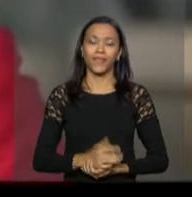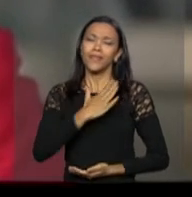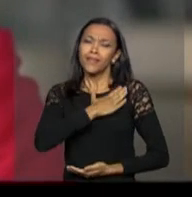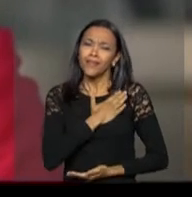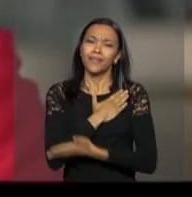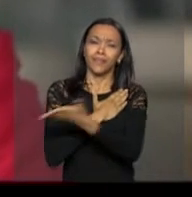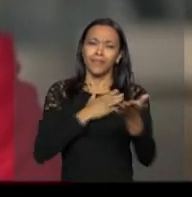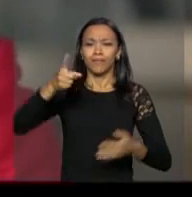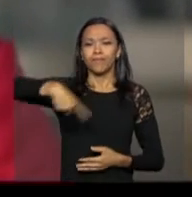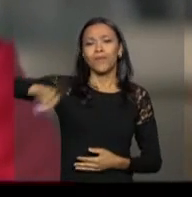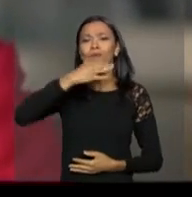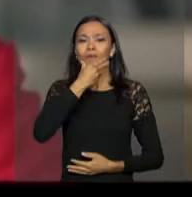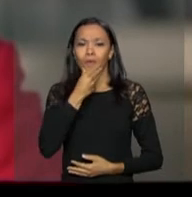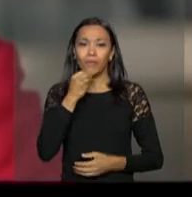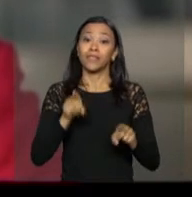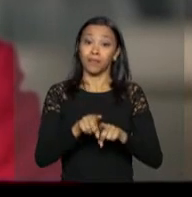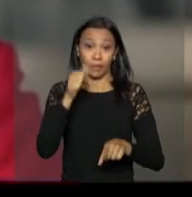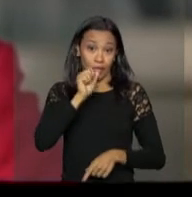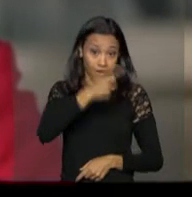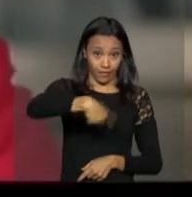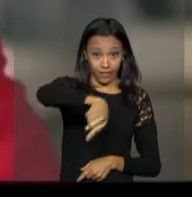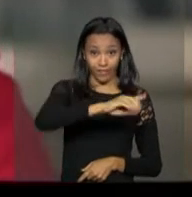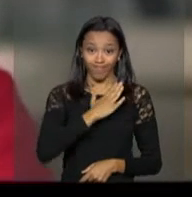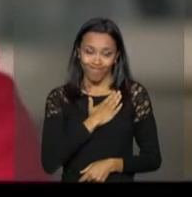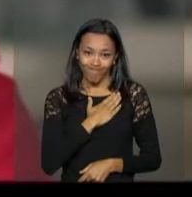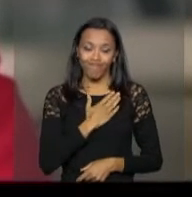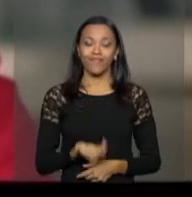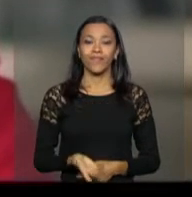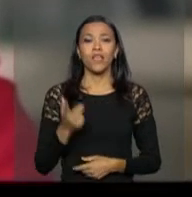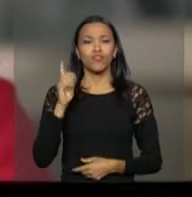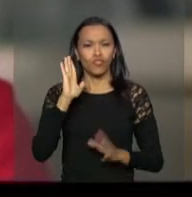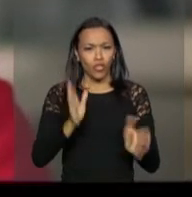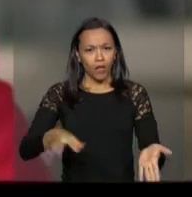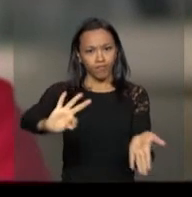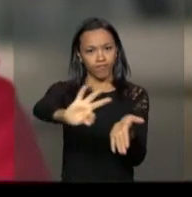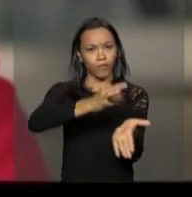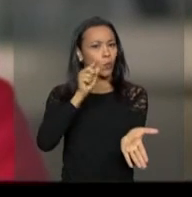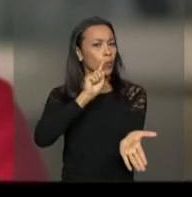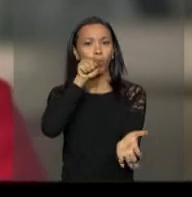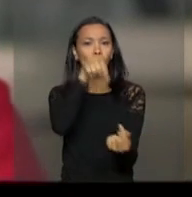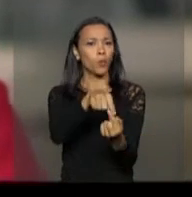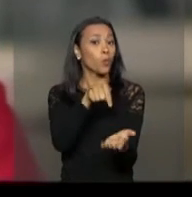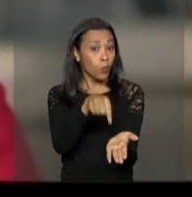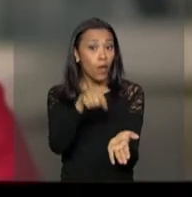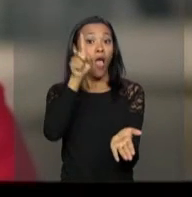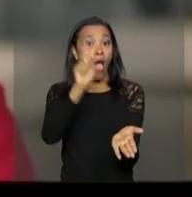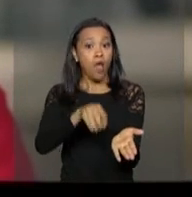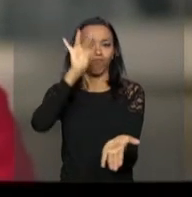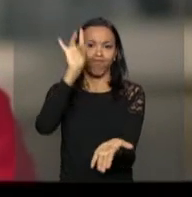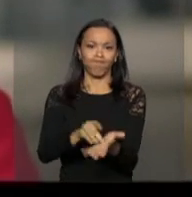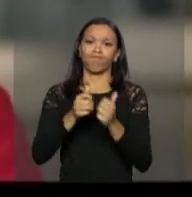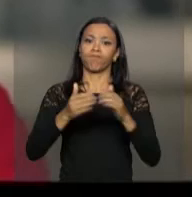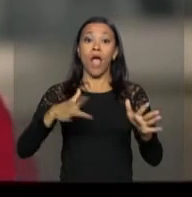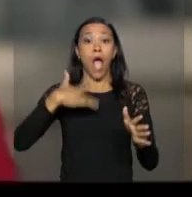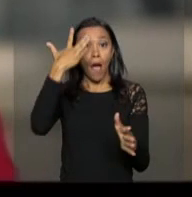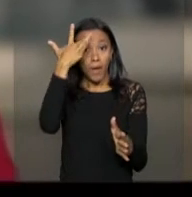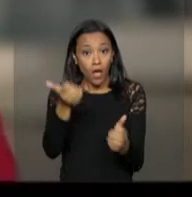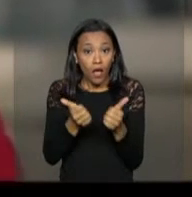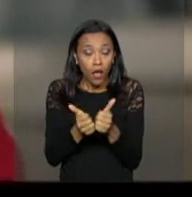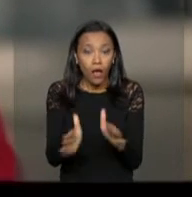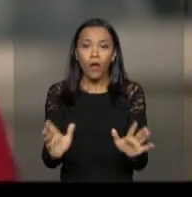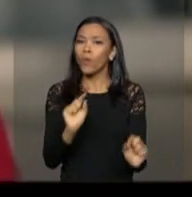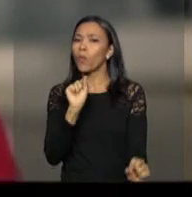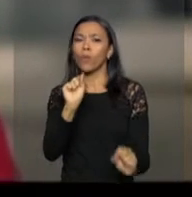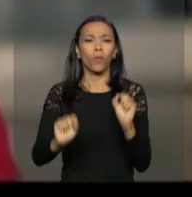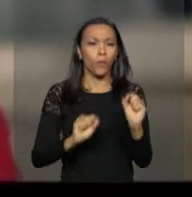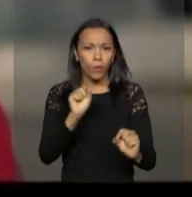Queridas brasileiras e queridos brasileiros, acabo de assinar o ato que coloca em vigor, a partir de amanhã,